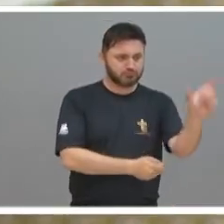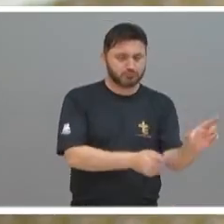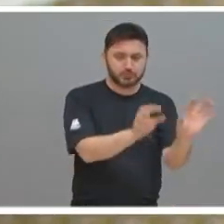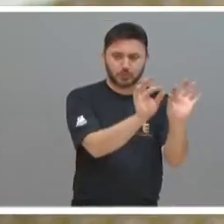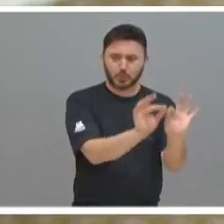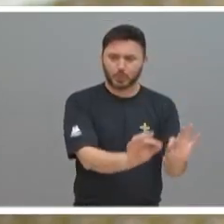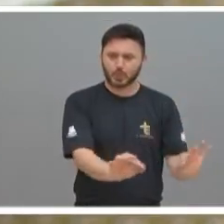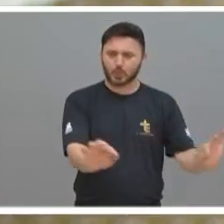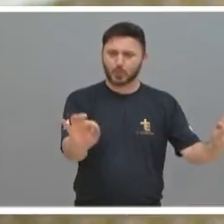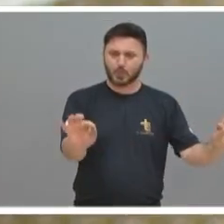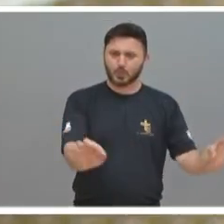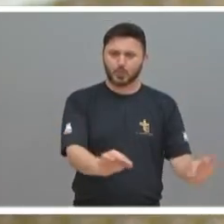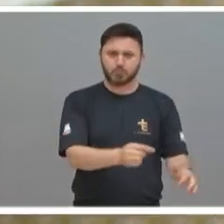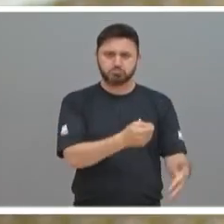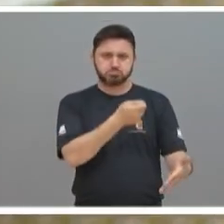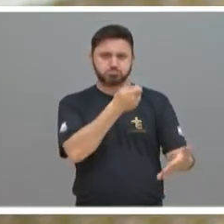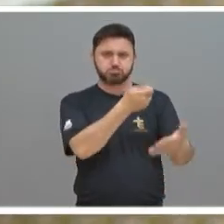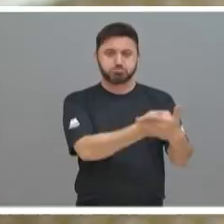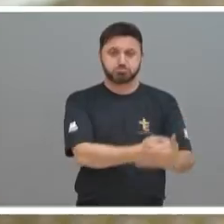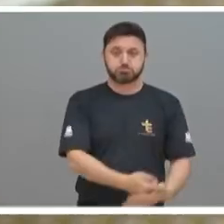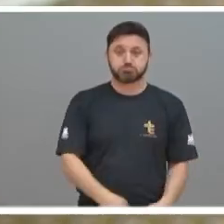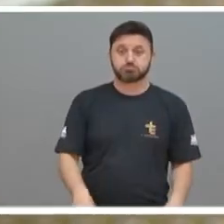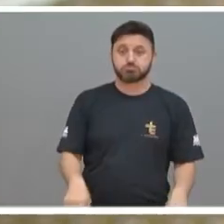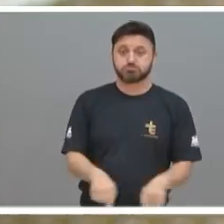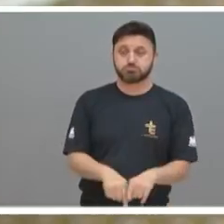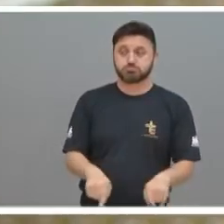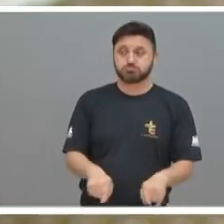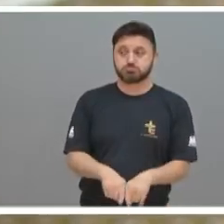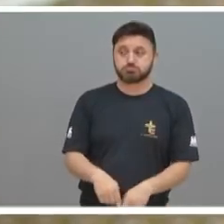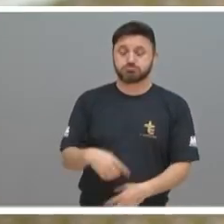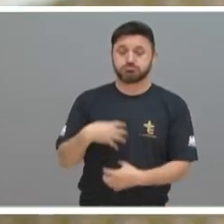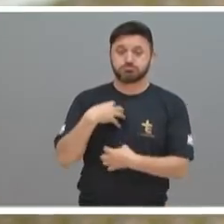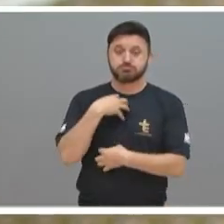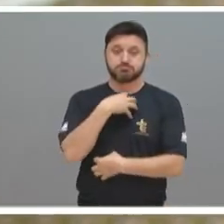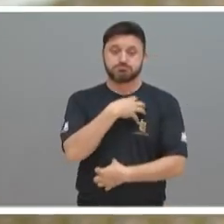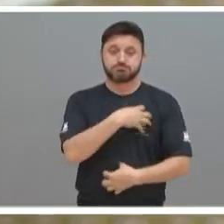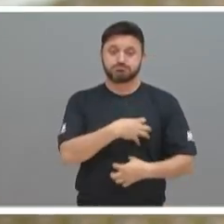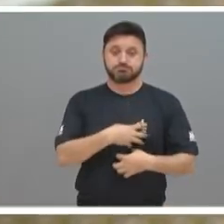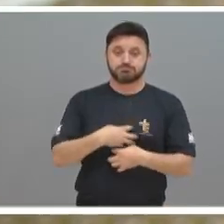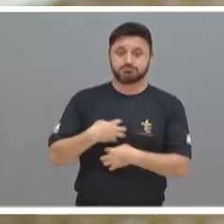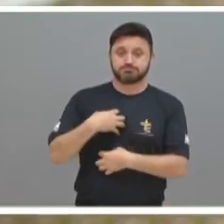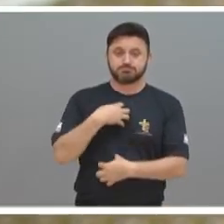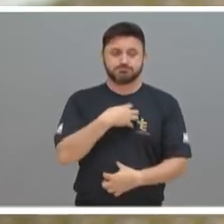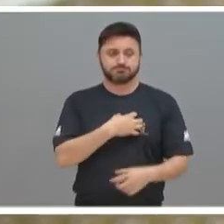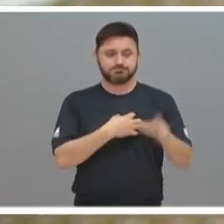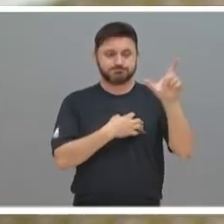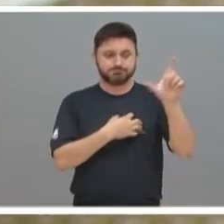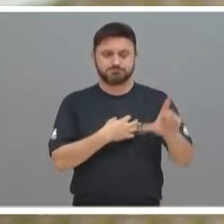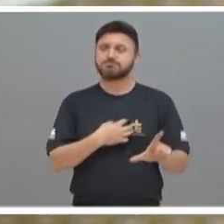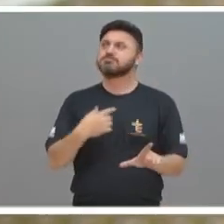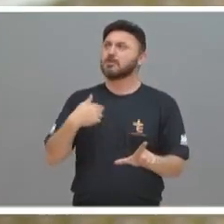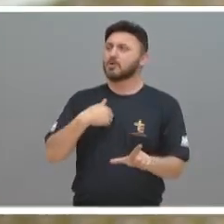humilde. Eu estava oprimido e salvou.